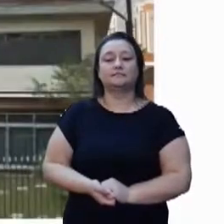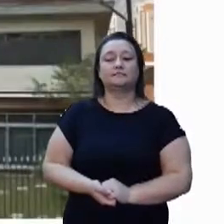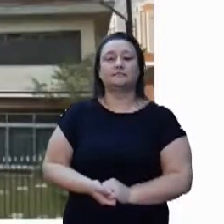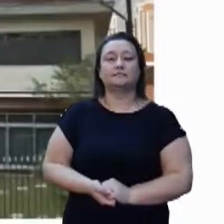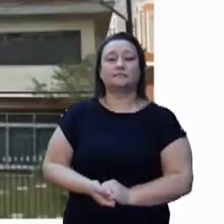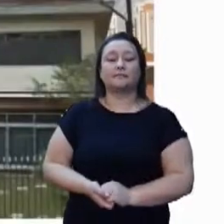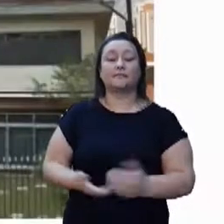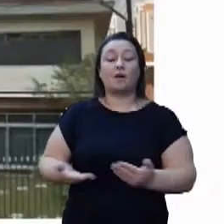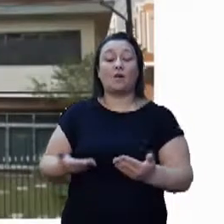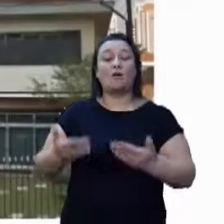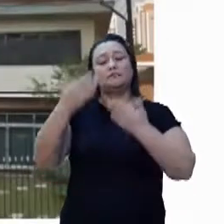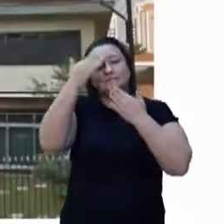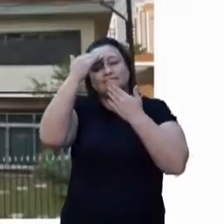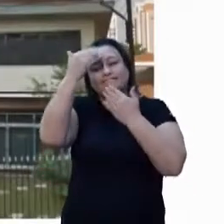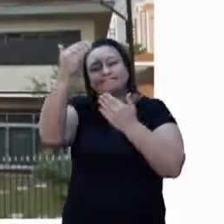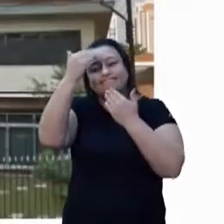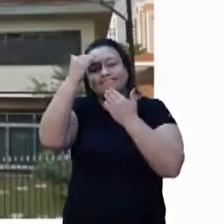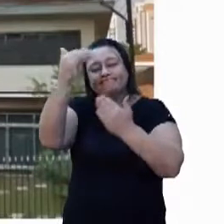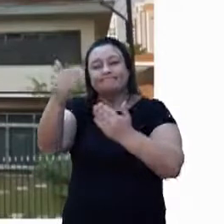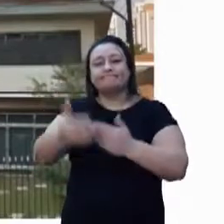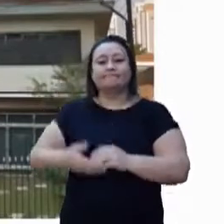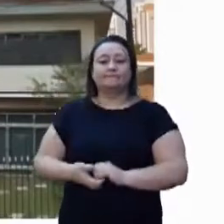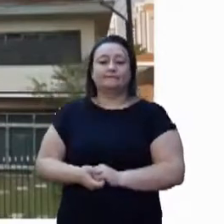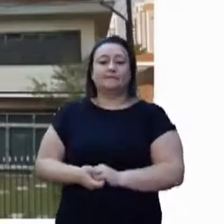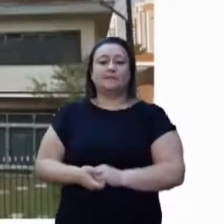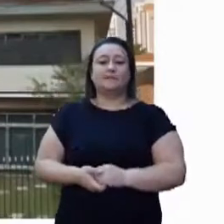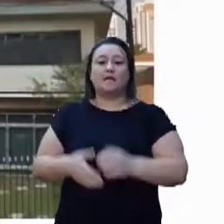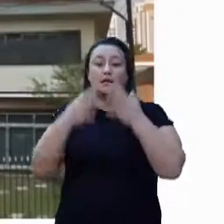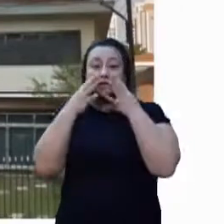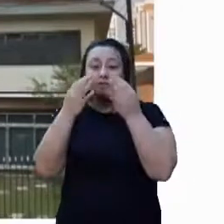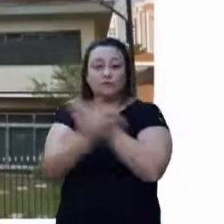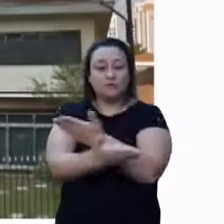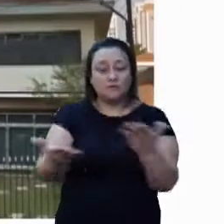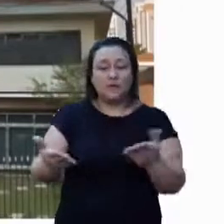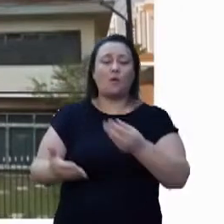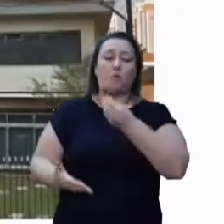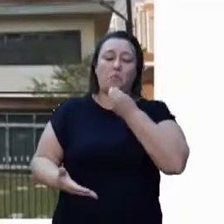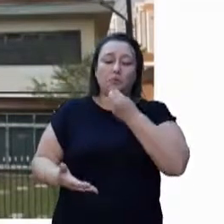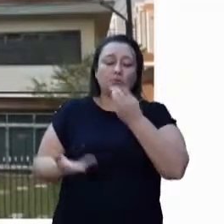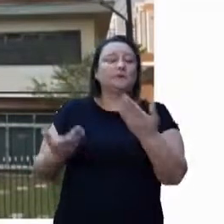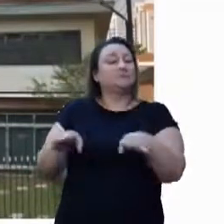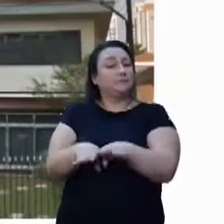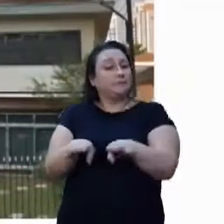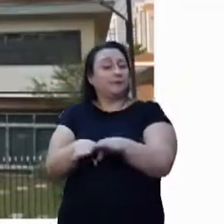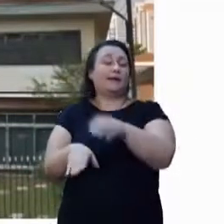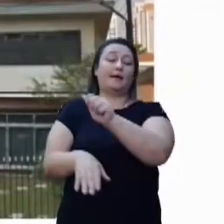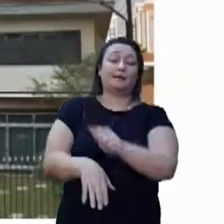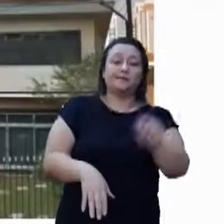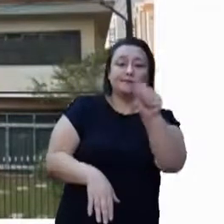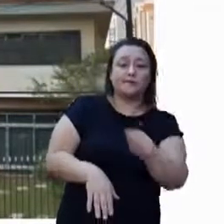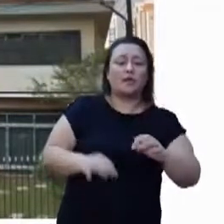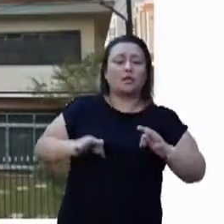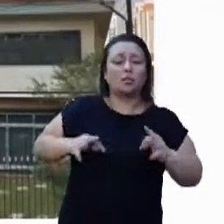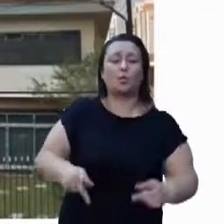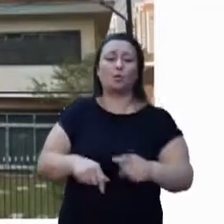Gostaria, então, de agradecer a atenção de todos vocês, agradecer a oportunidade, a associação,